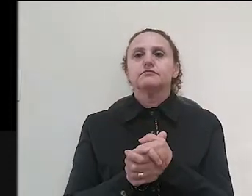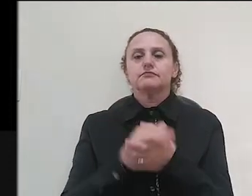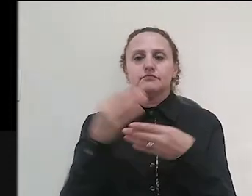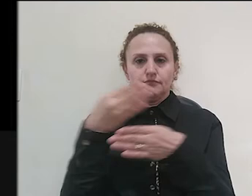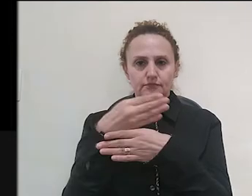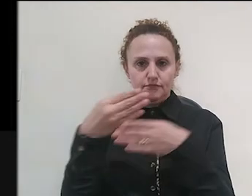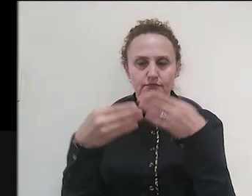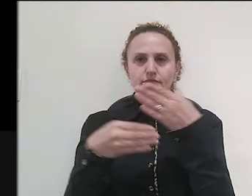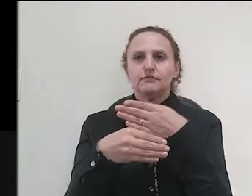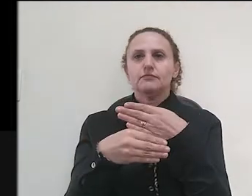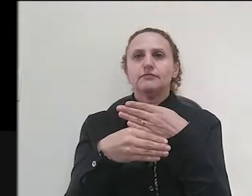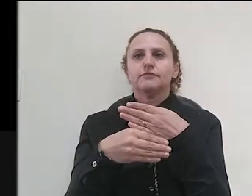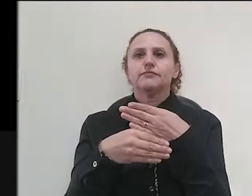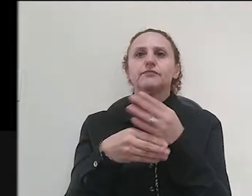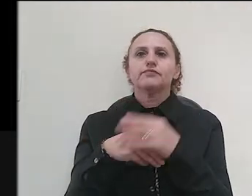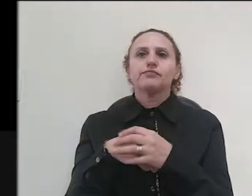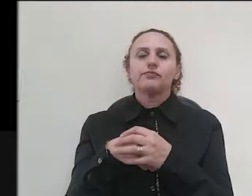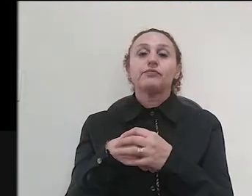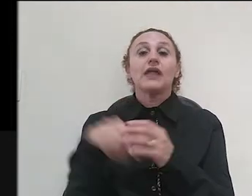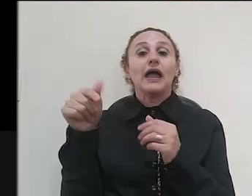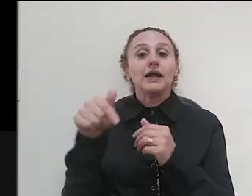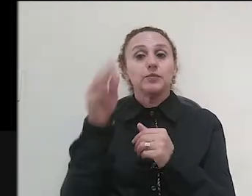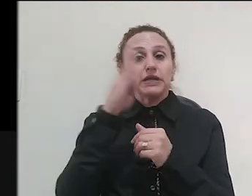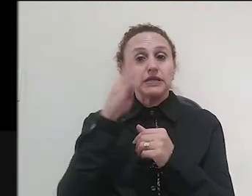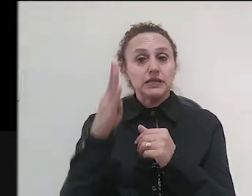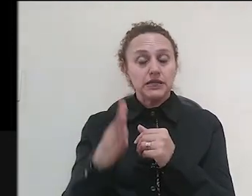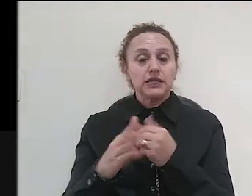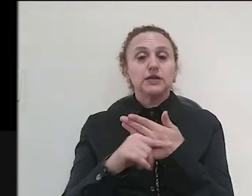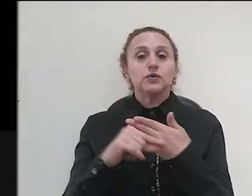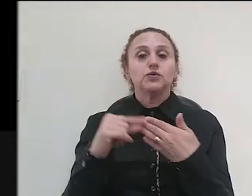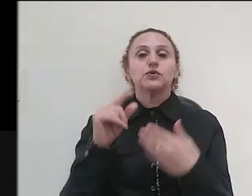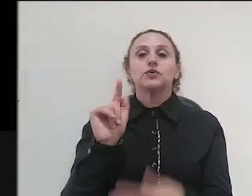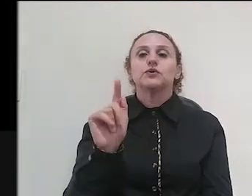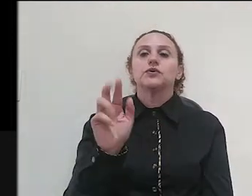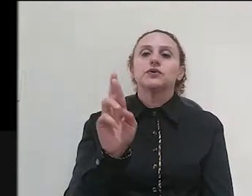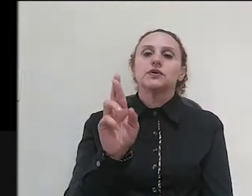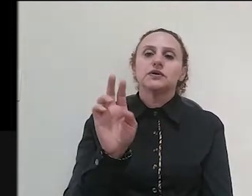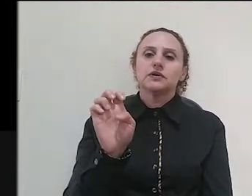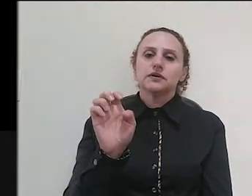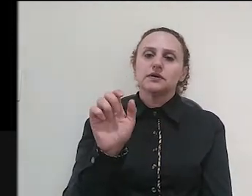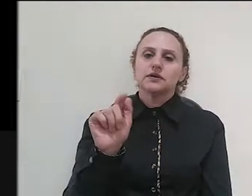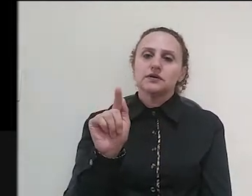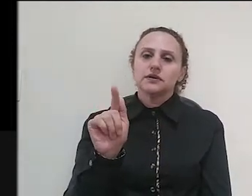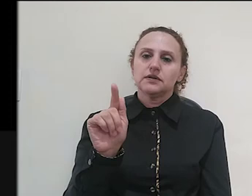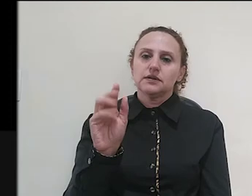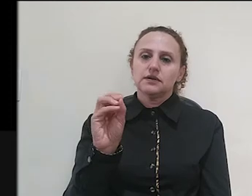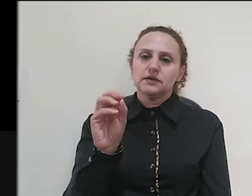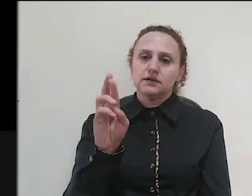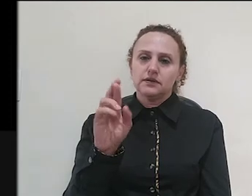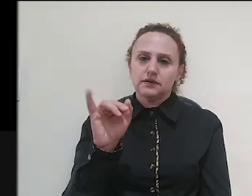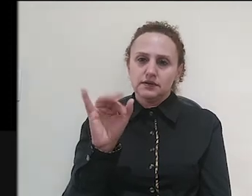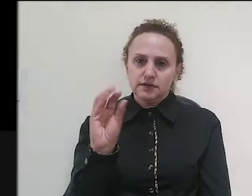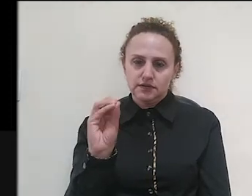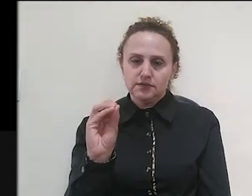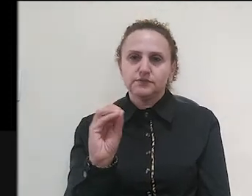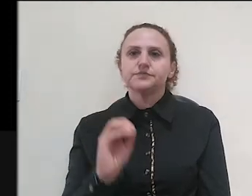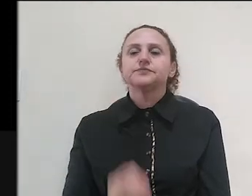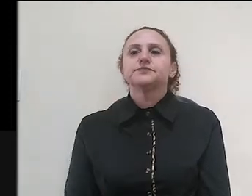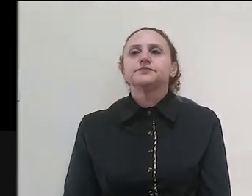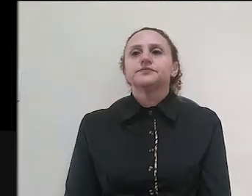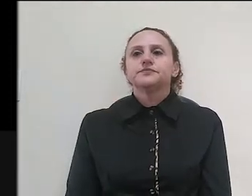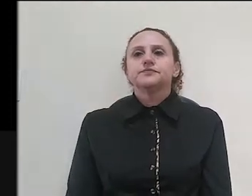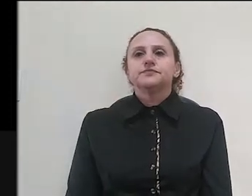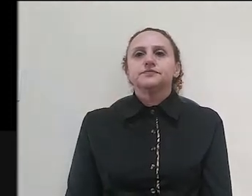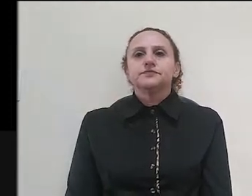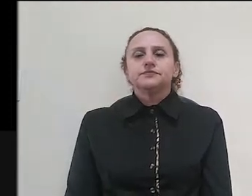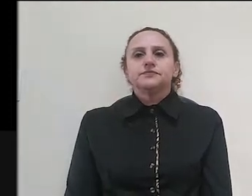Calderón de la Barca, o brasileiro Gregório de Matos, a mexicana Juana de la Cruz e a portuguesa Violante do Céu.